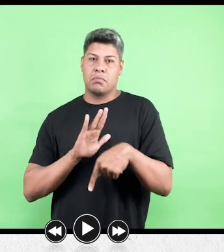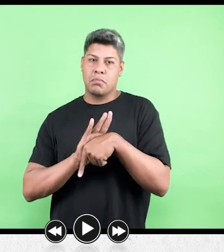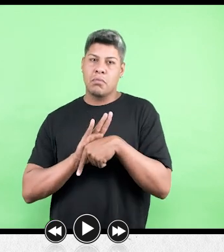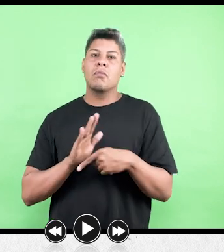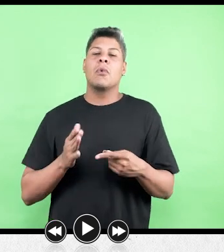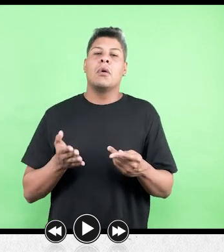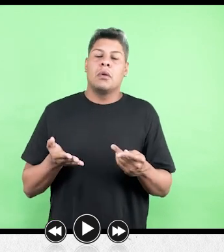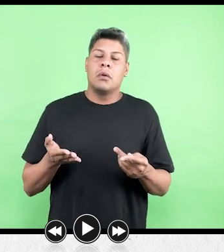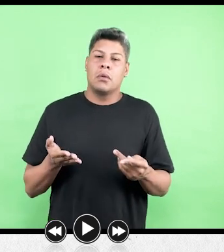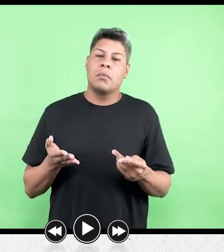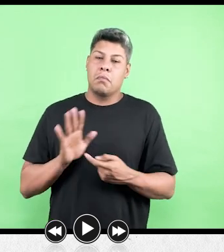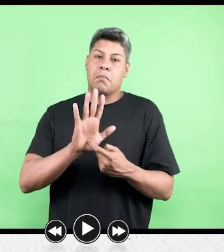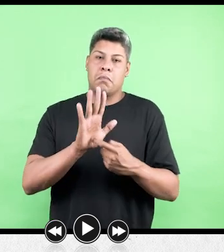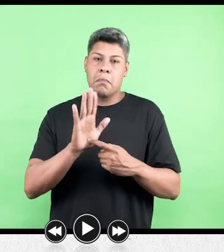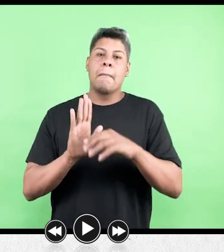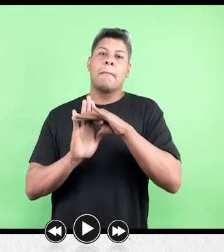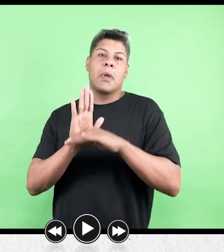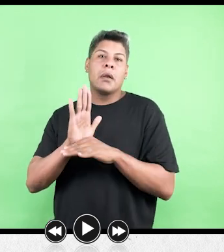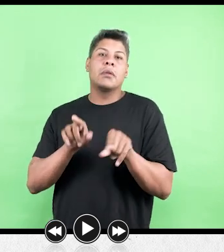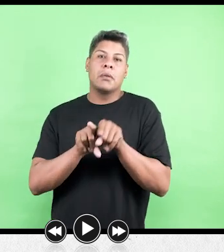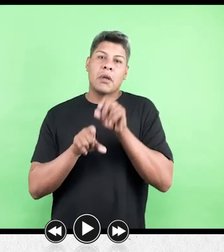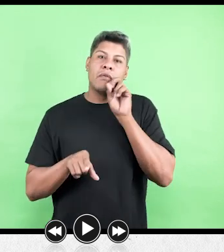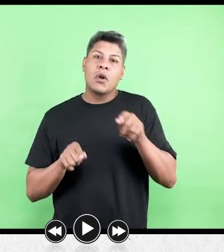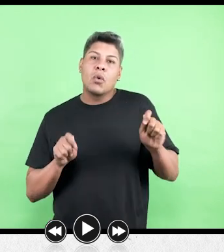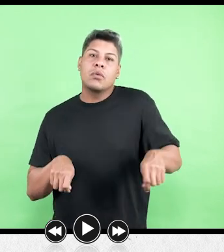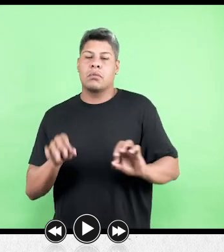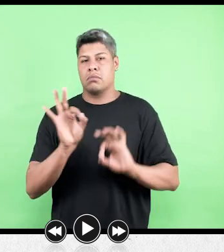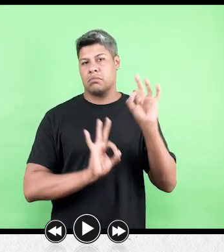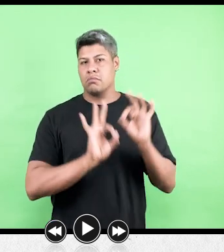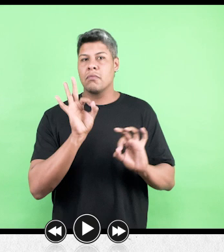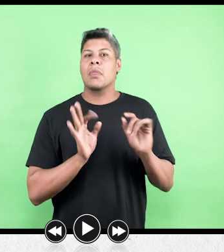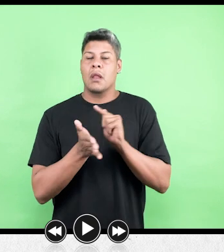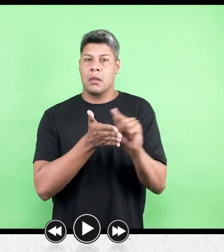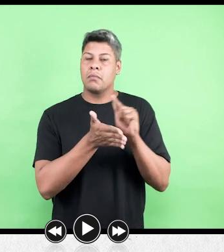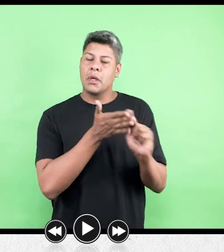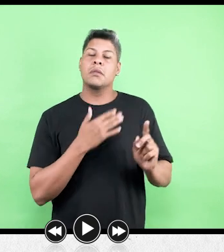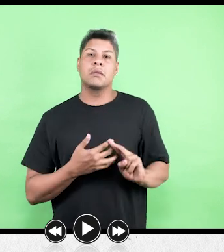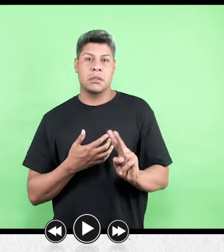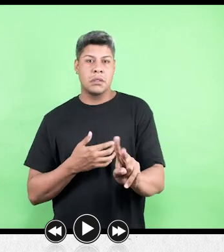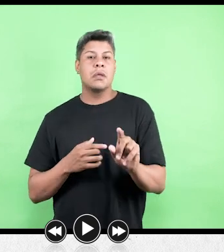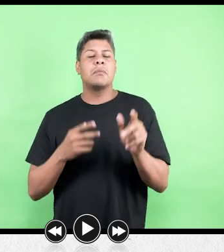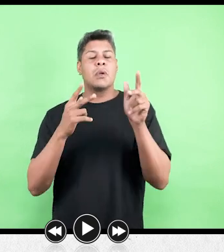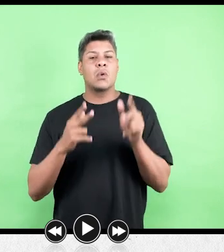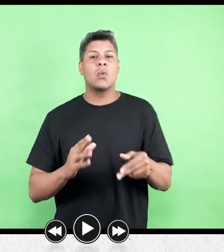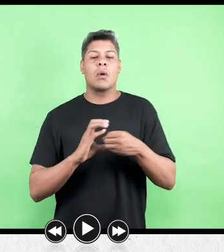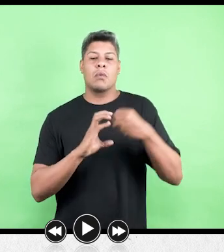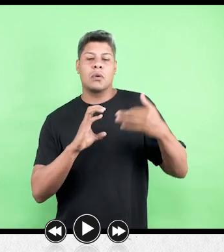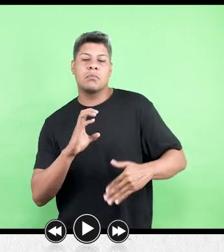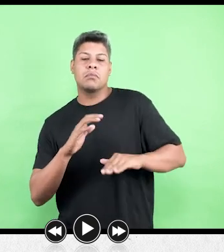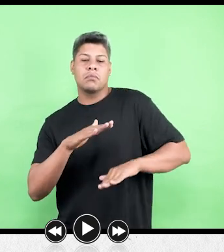de potabilidade do plano de amostragem, e também verificar as condições de organização e limpeza sempre, né, assim como dos aspectos